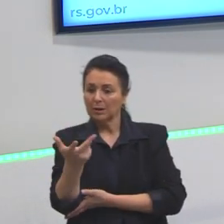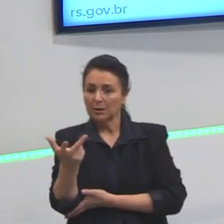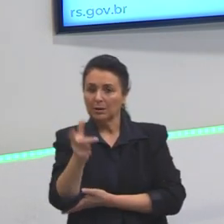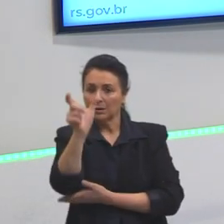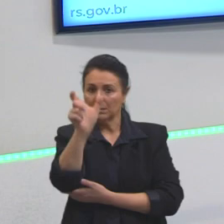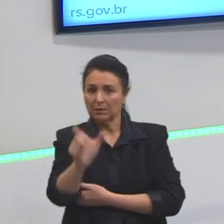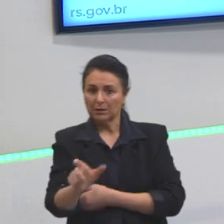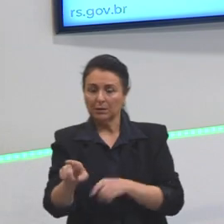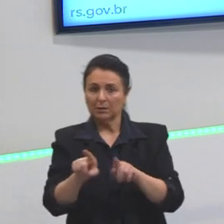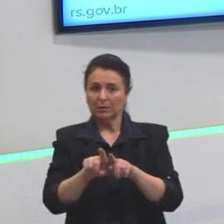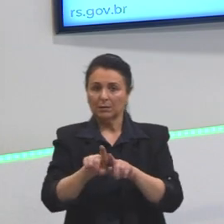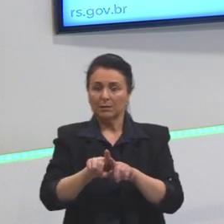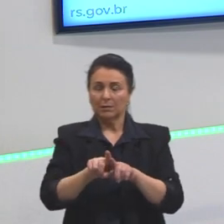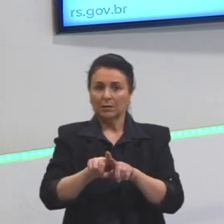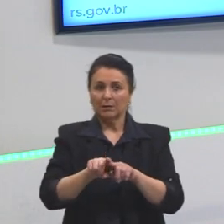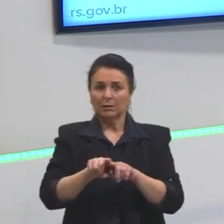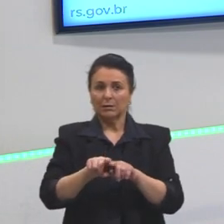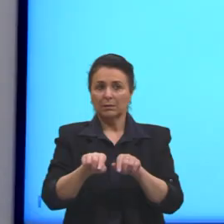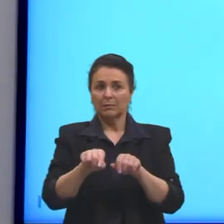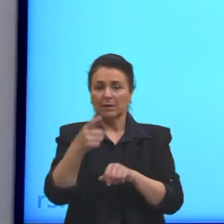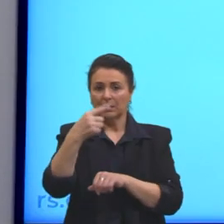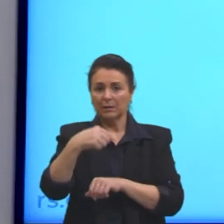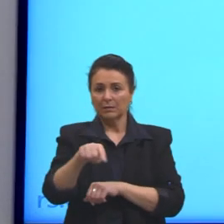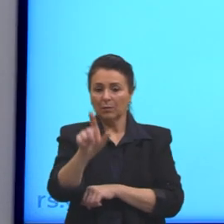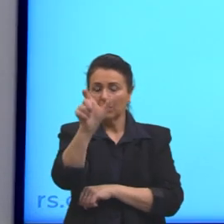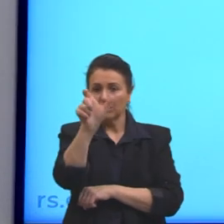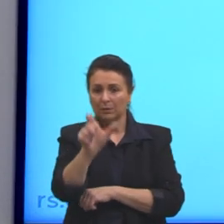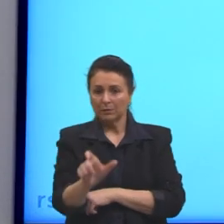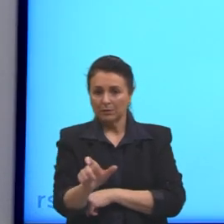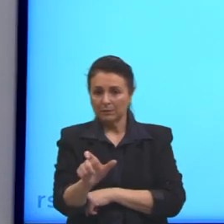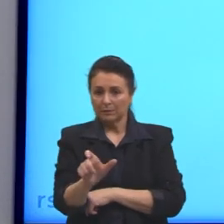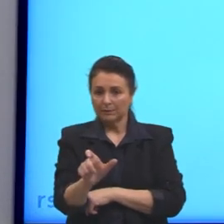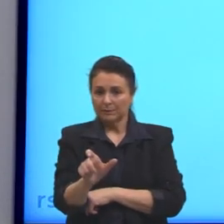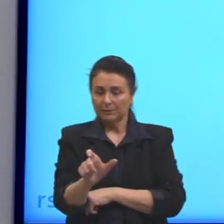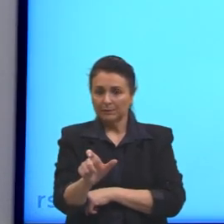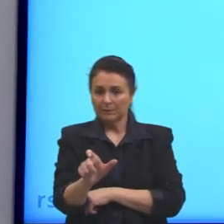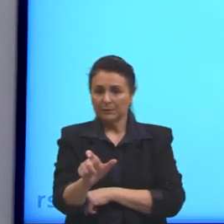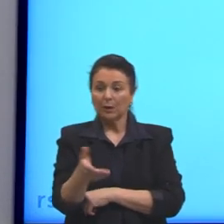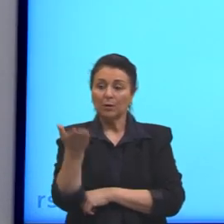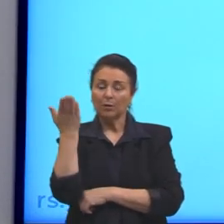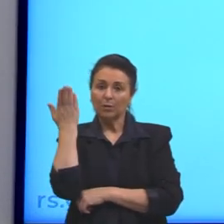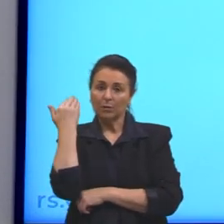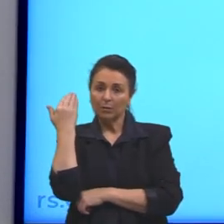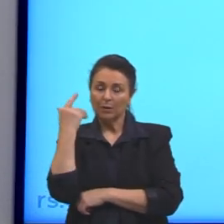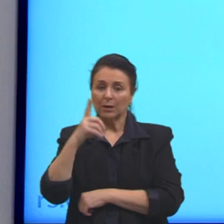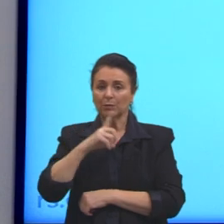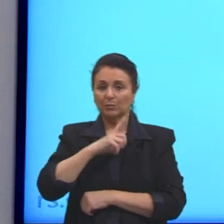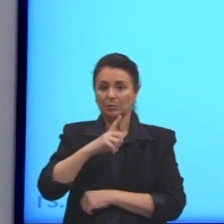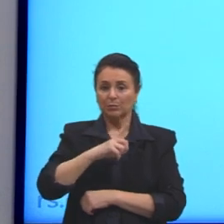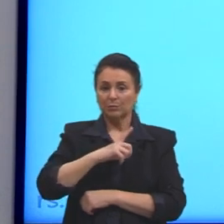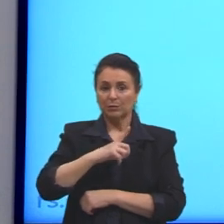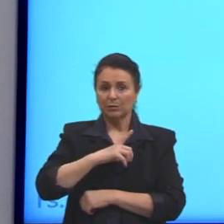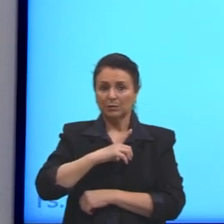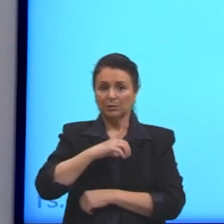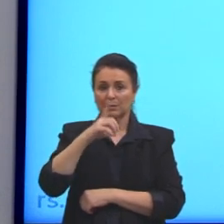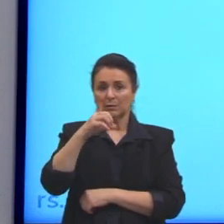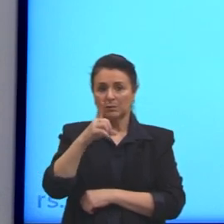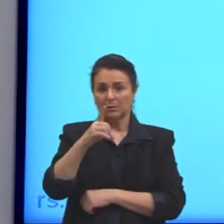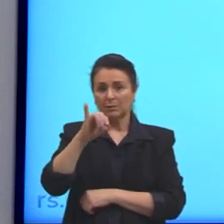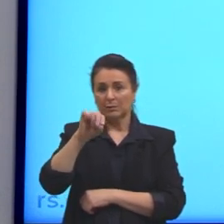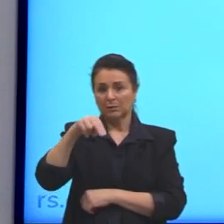e o Dudu em relação as outras pessoas enquanto que lá no passado eu tinha o